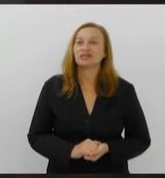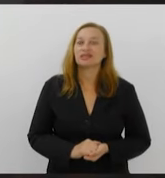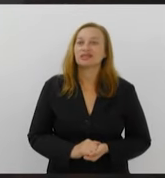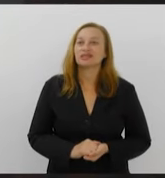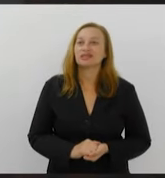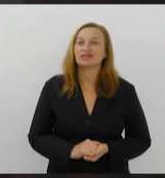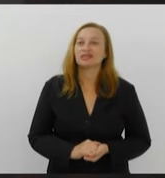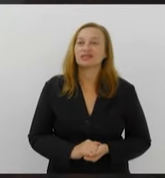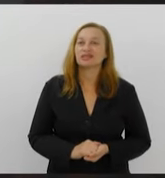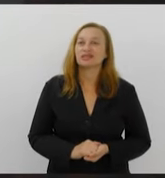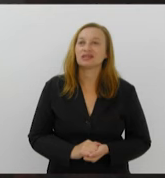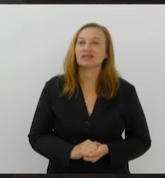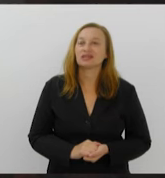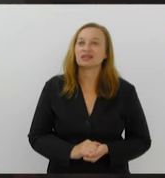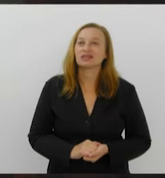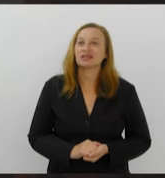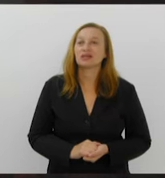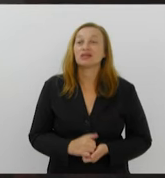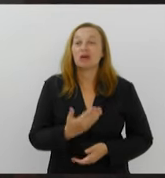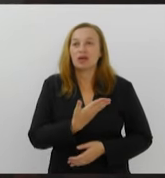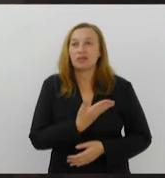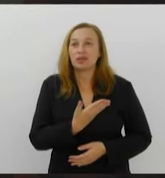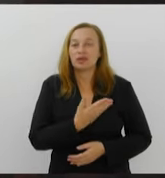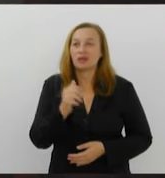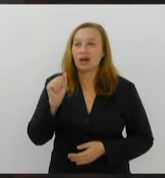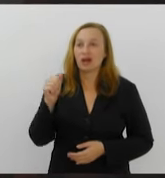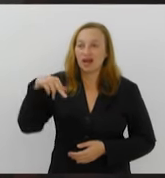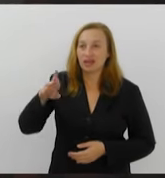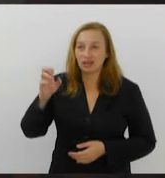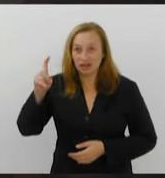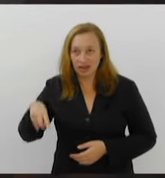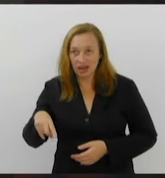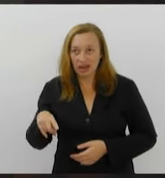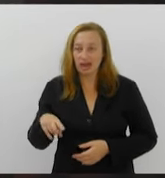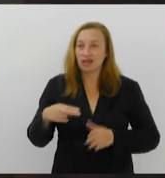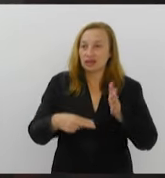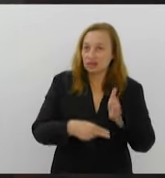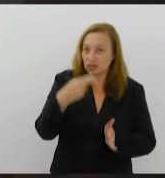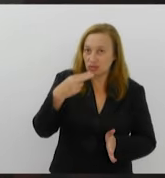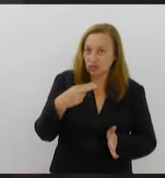recuperação plena do nosso companheiro André Correia, que vai passar por uma cirurgia, já vem